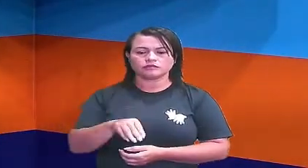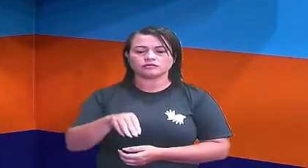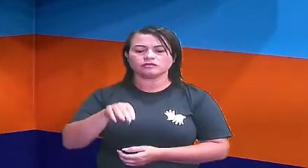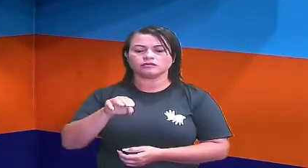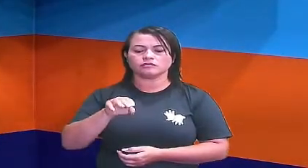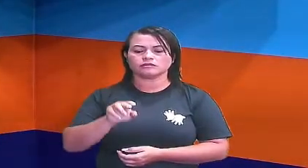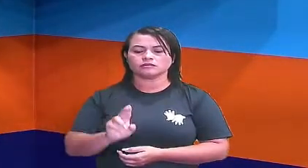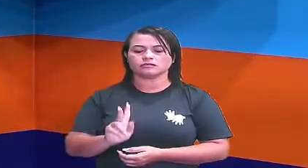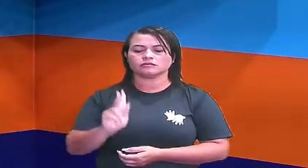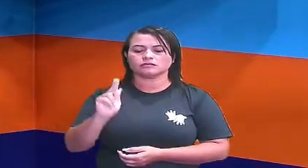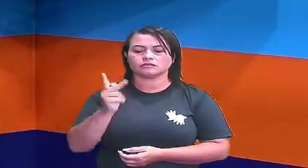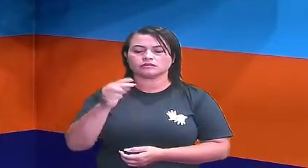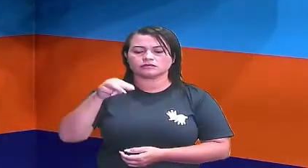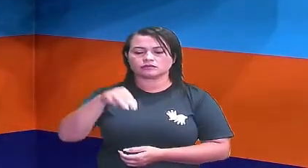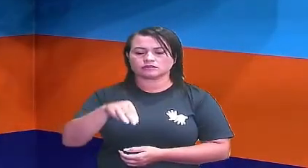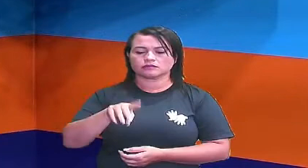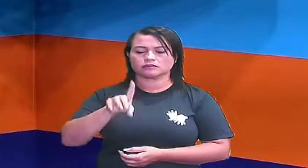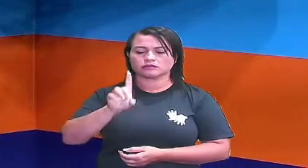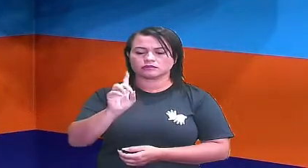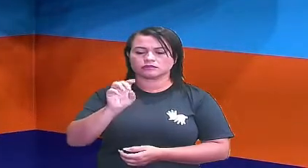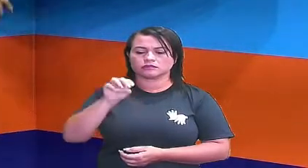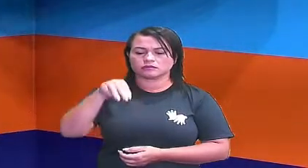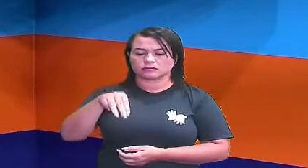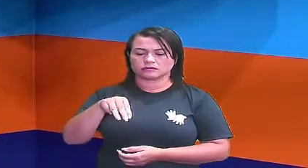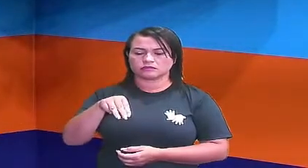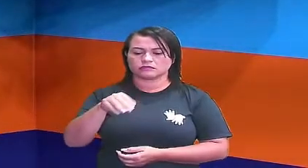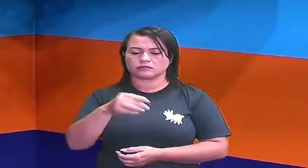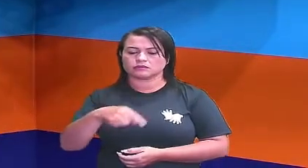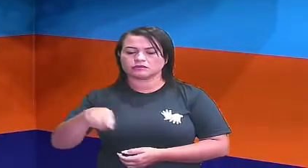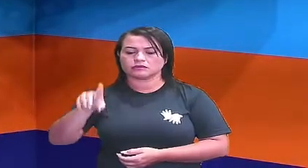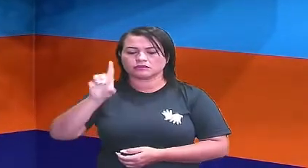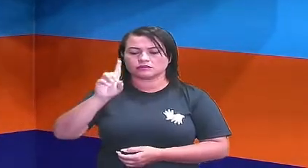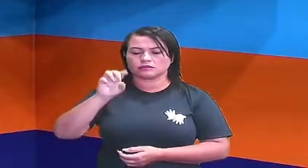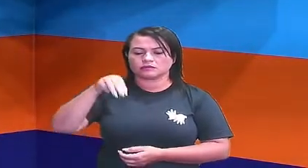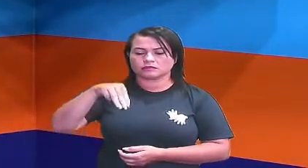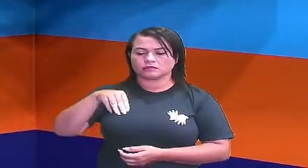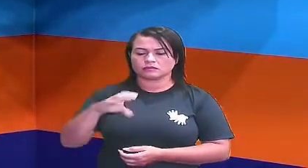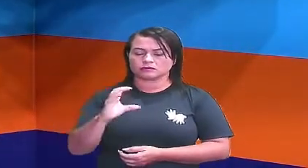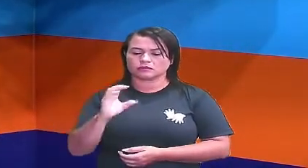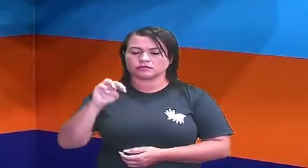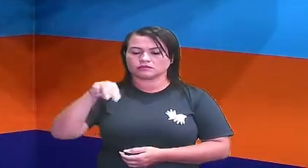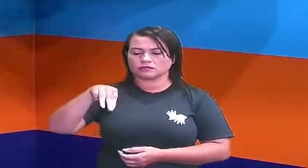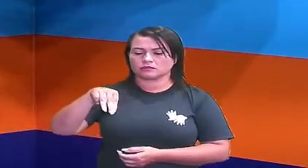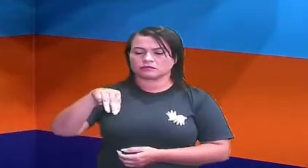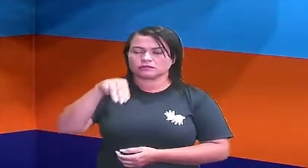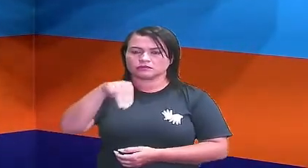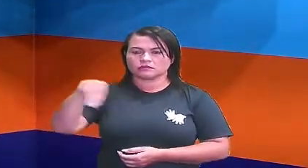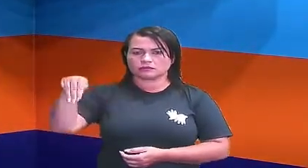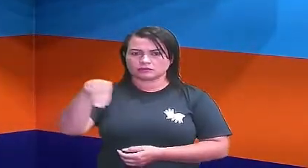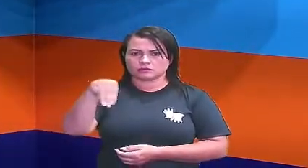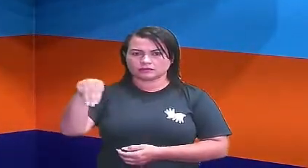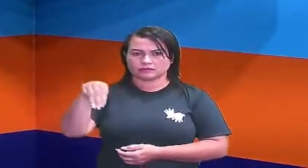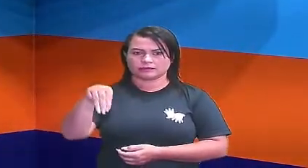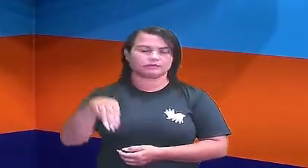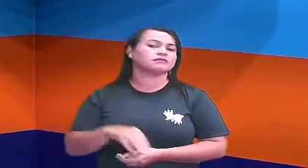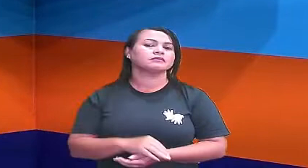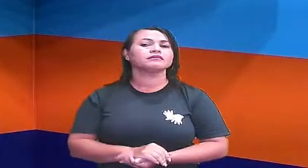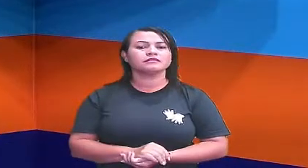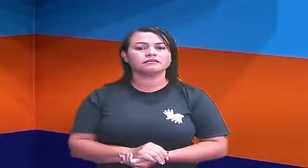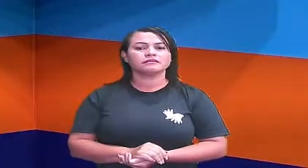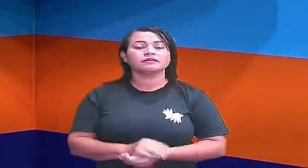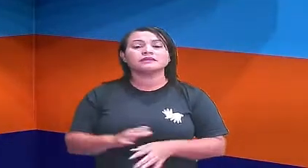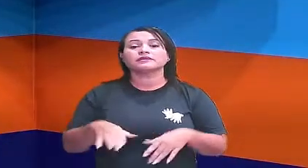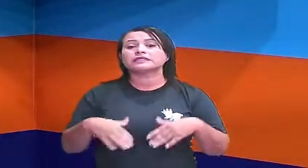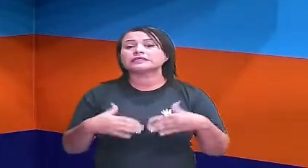hectômetro, decâmetro. Submúltiplos, decímetro, centímetro, milímetro,